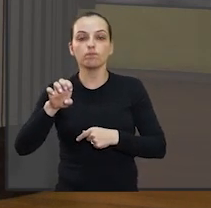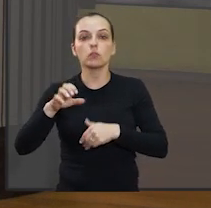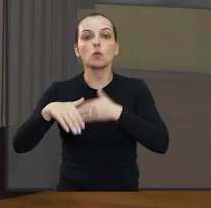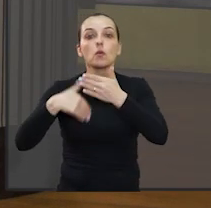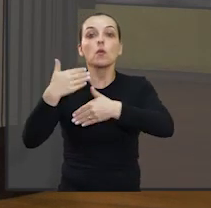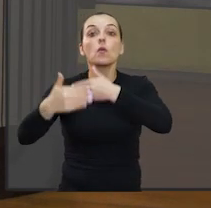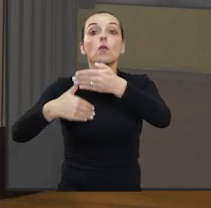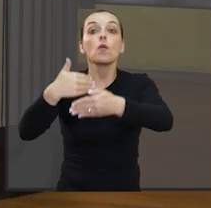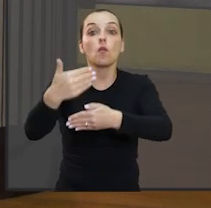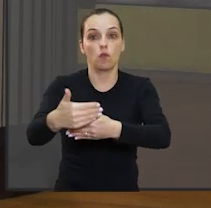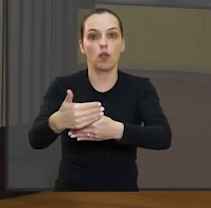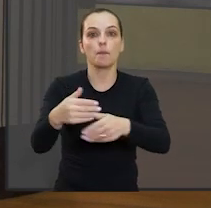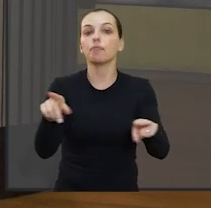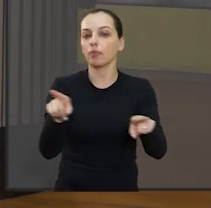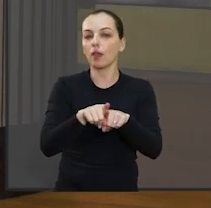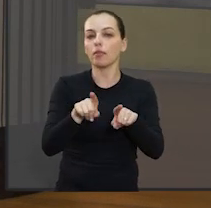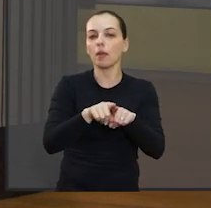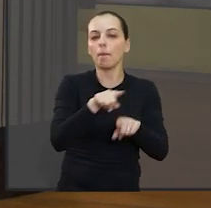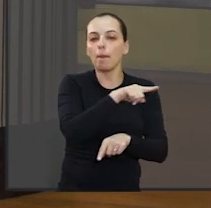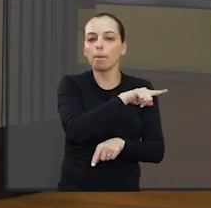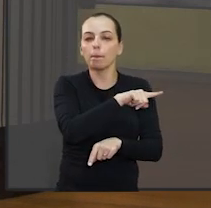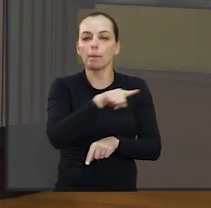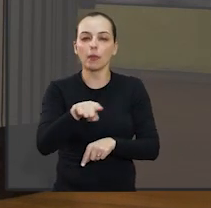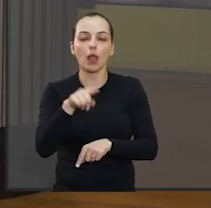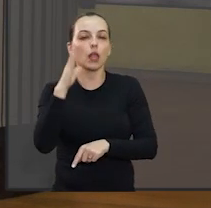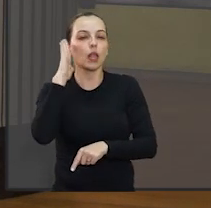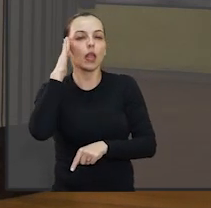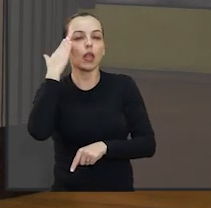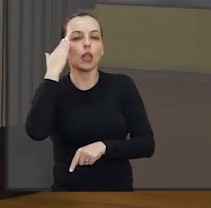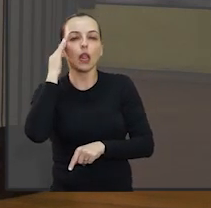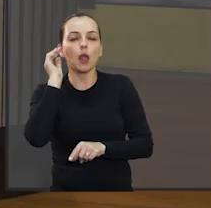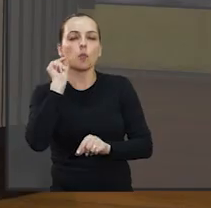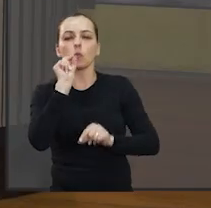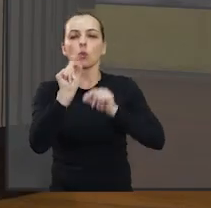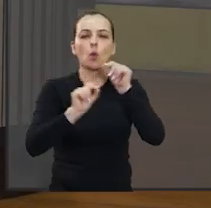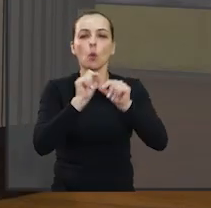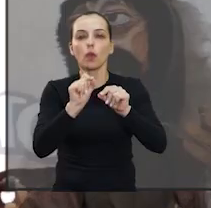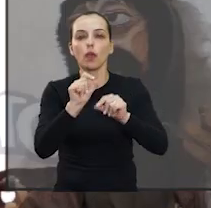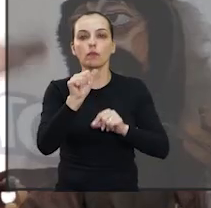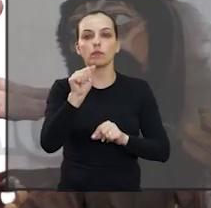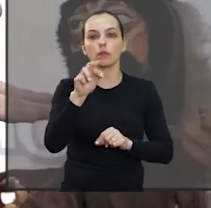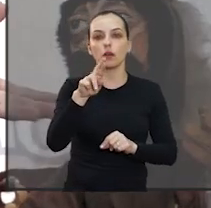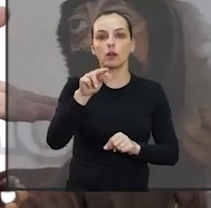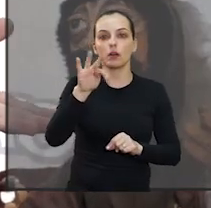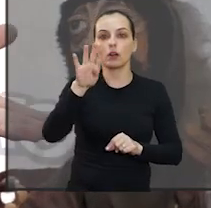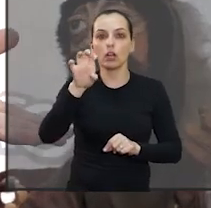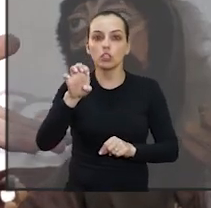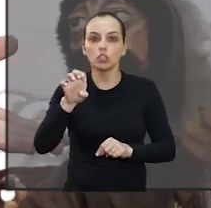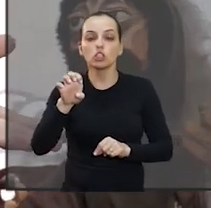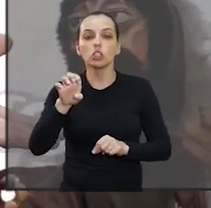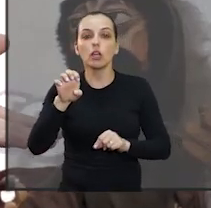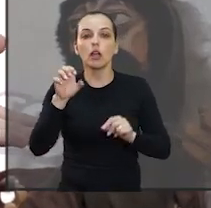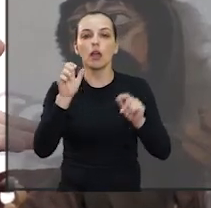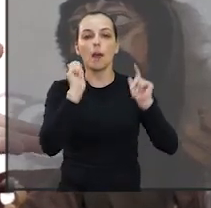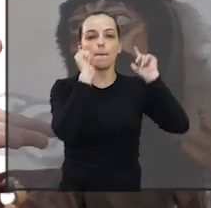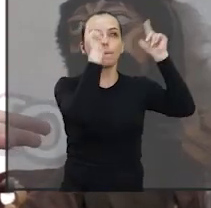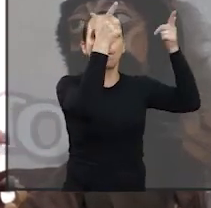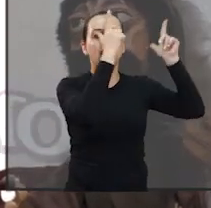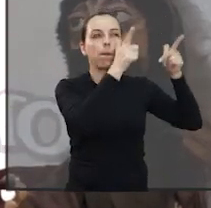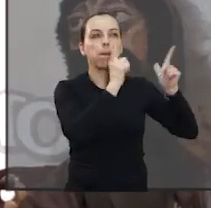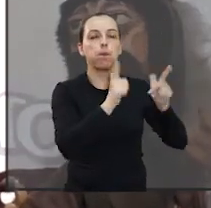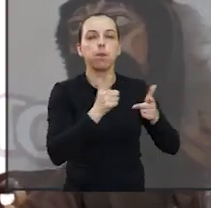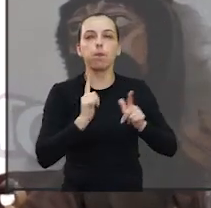de entenderem a arte como importante, né? E espero de maneira geral que a